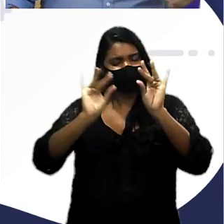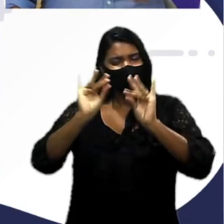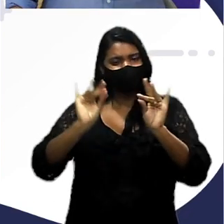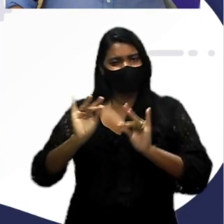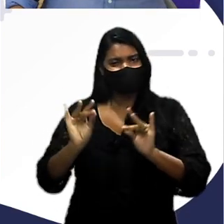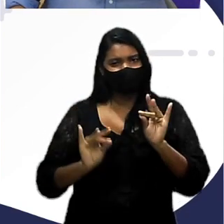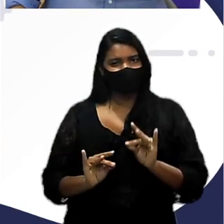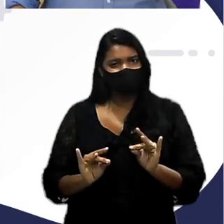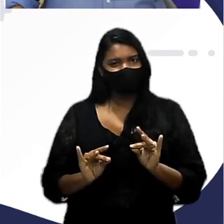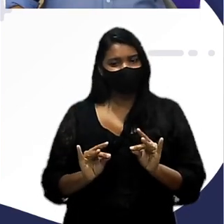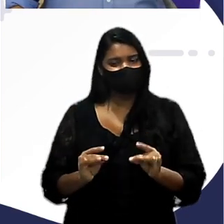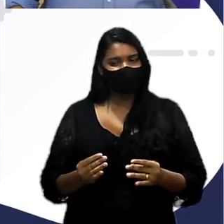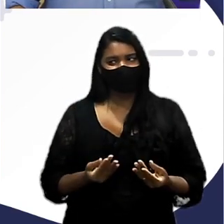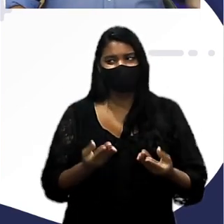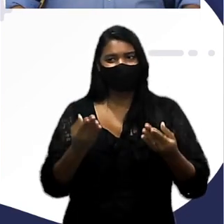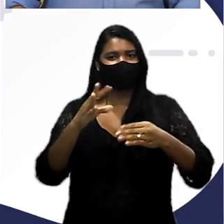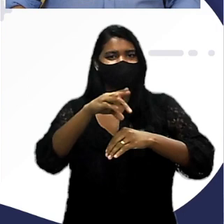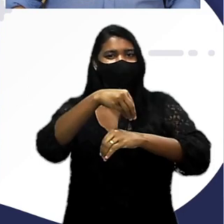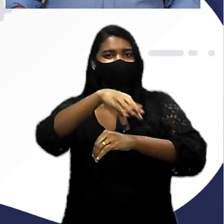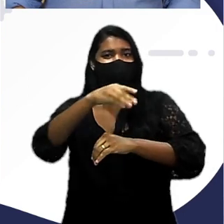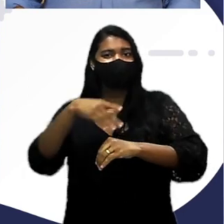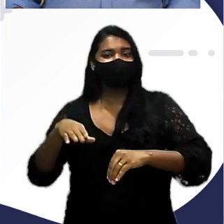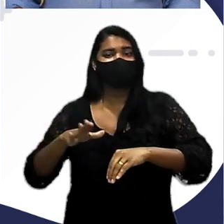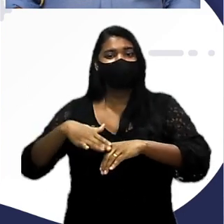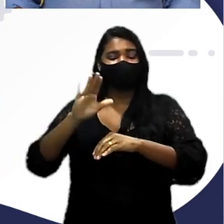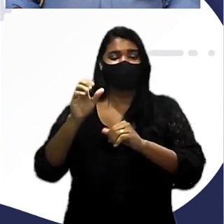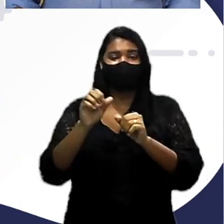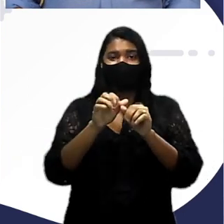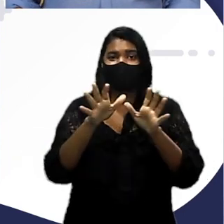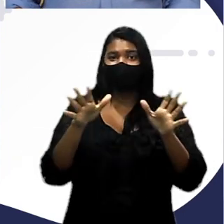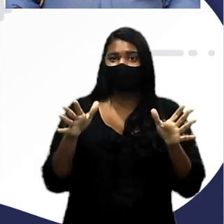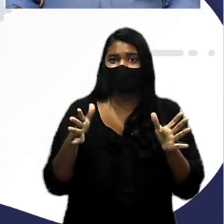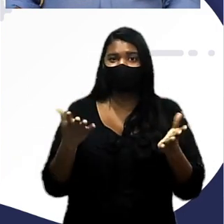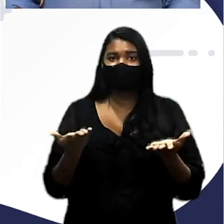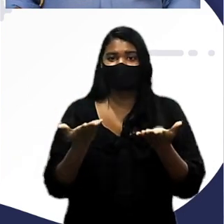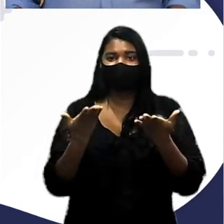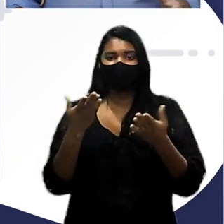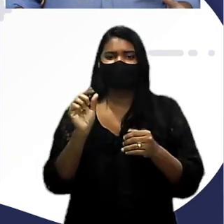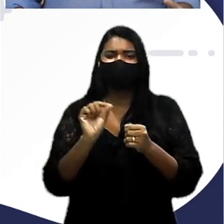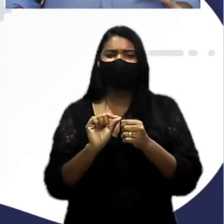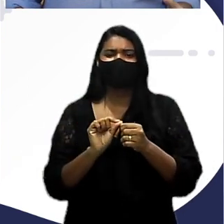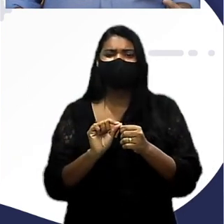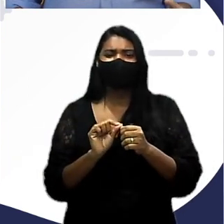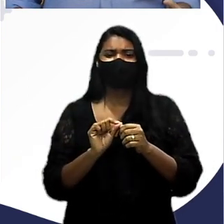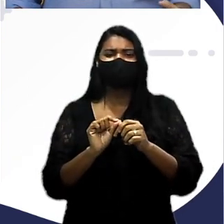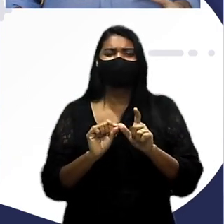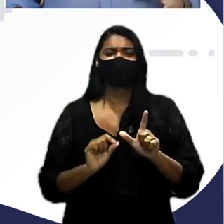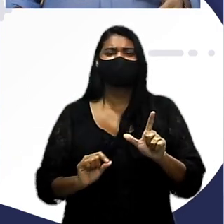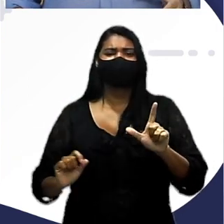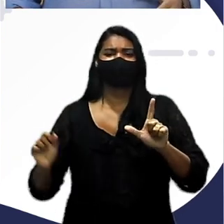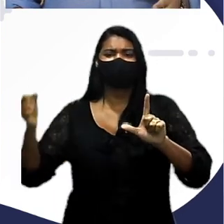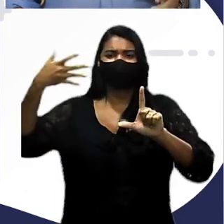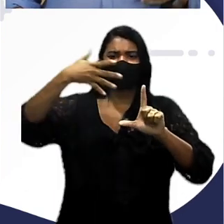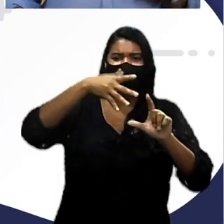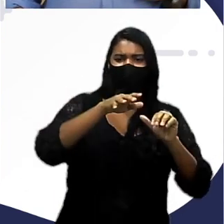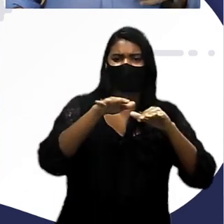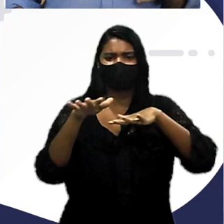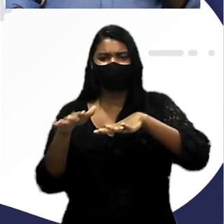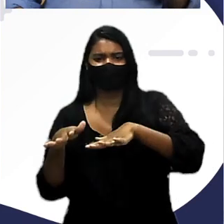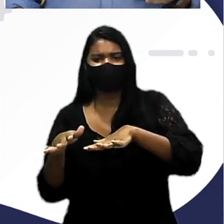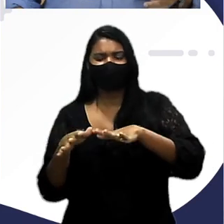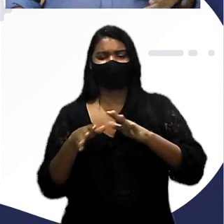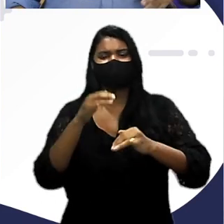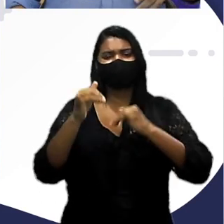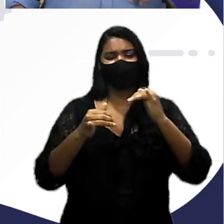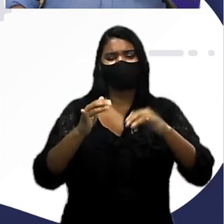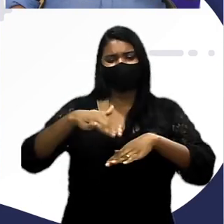específica. Eu tenho que dar uma dimensão mais ampliada naquilo que eu faço. O que é que eu estou querendo dizer com isso? Na maioria